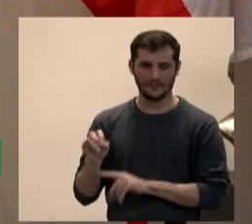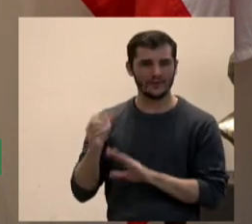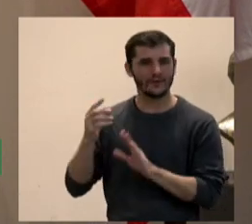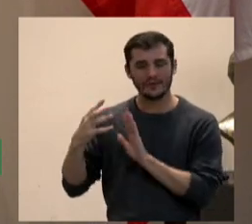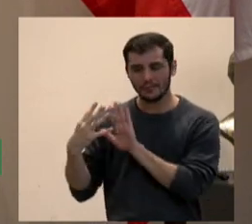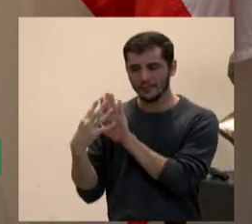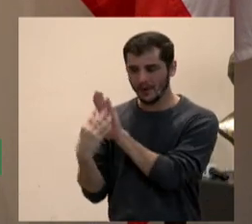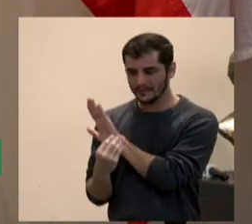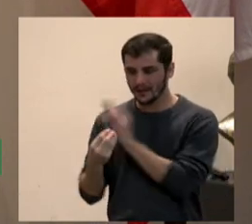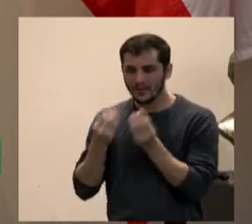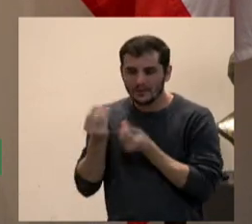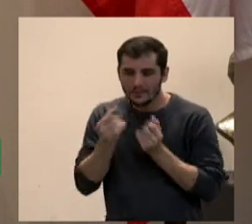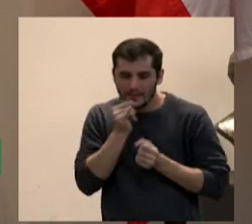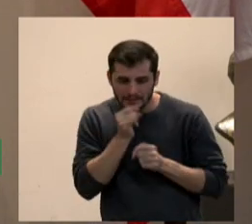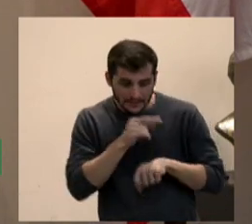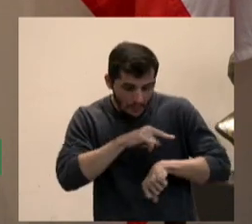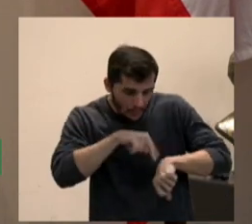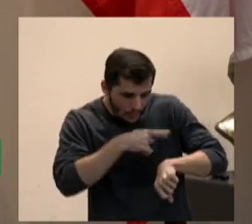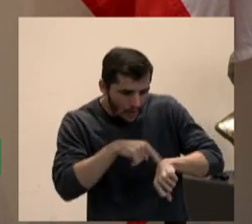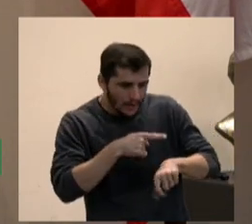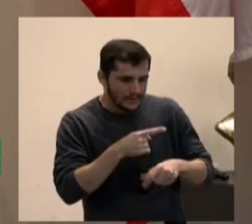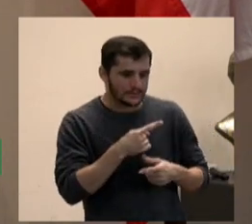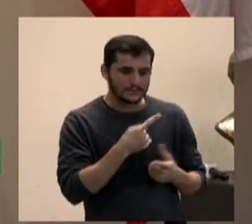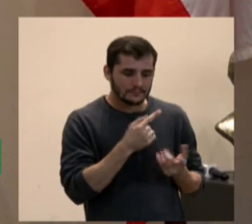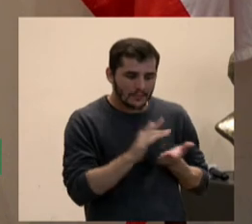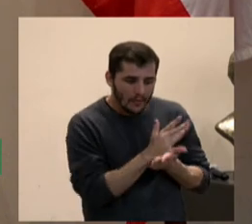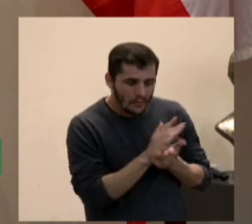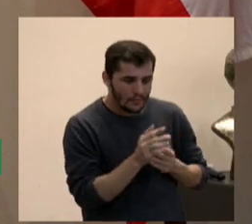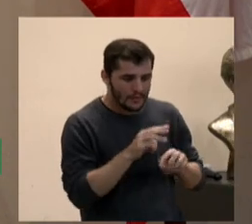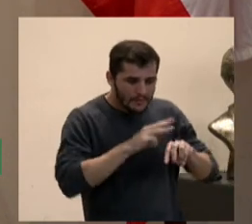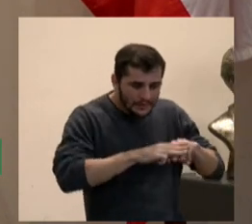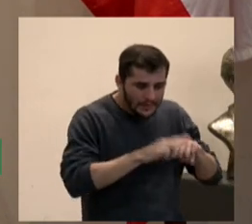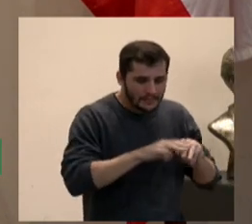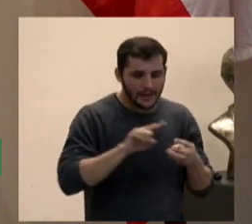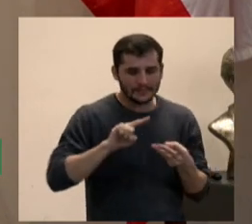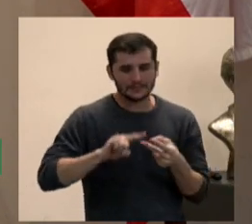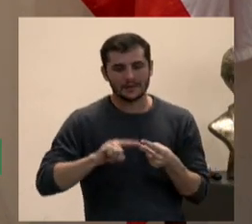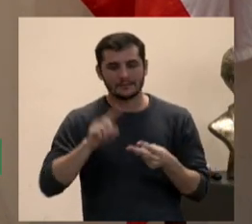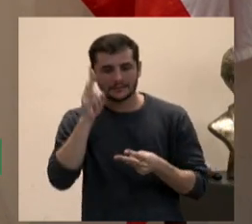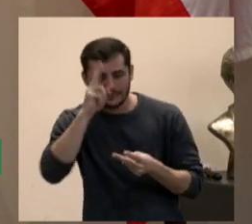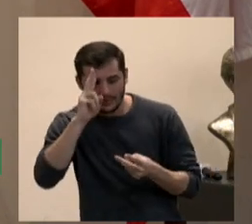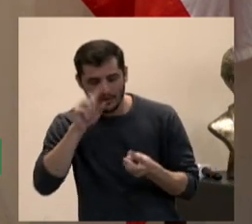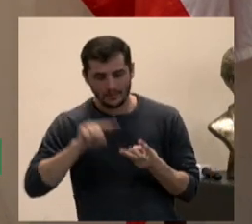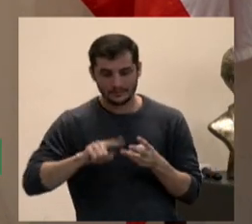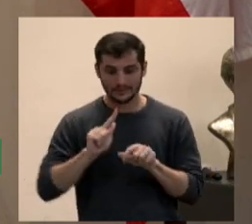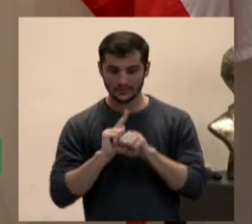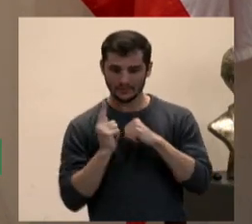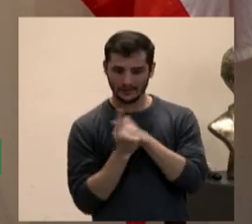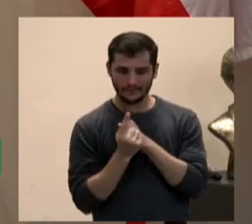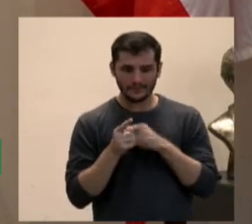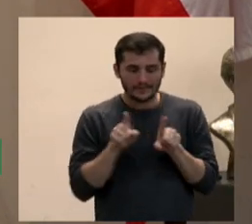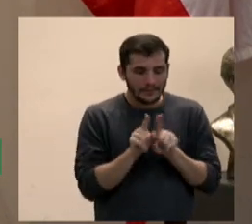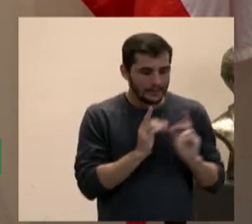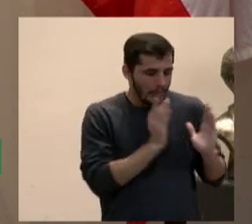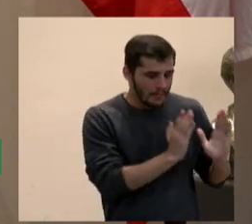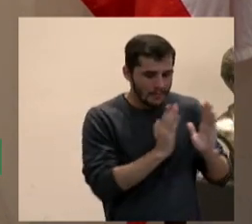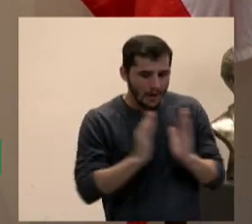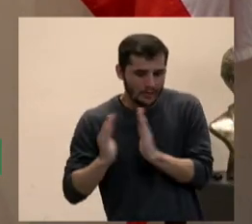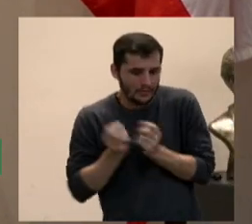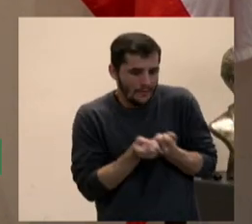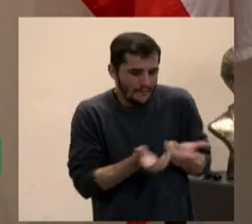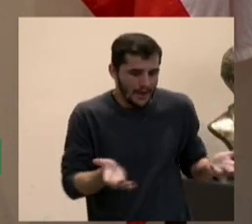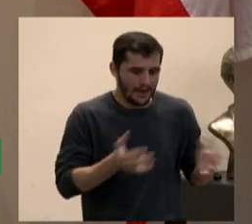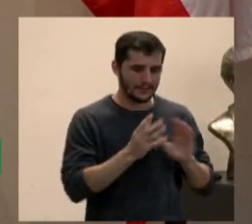horas de matemática, algumas horas de história, algumas horas de geografia, por módulo. Por um